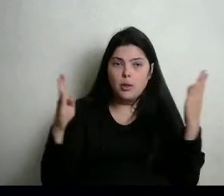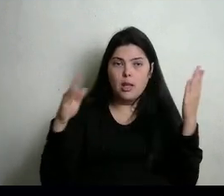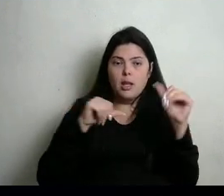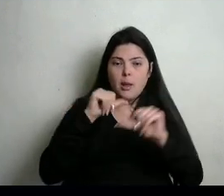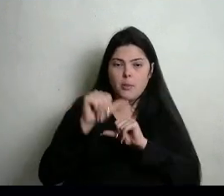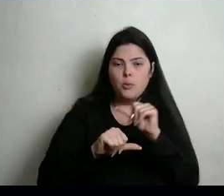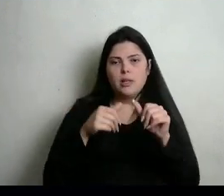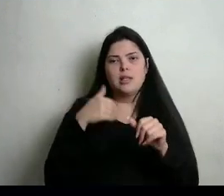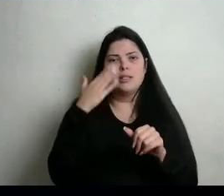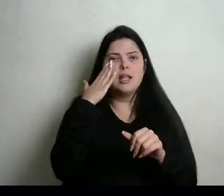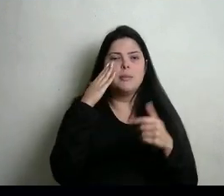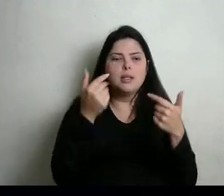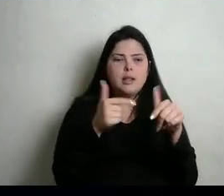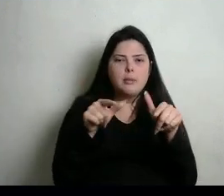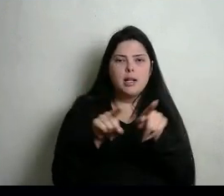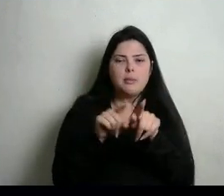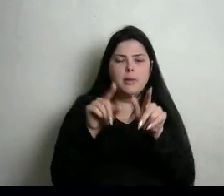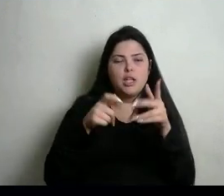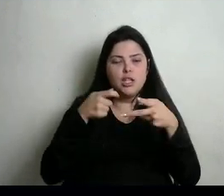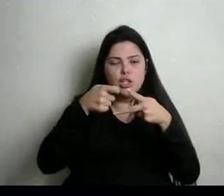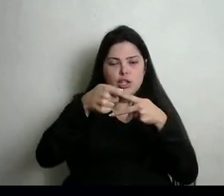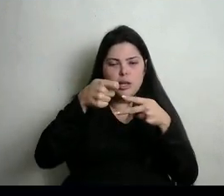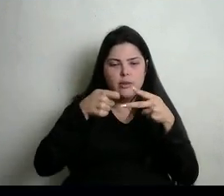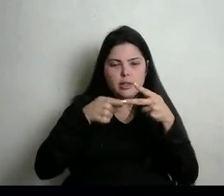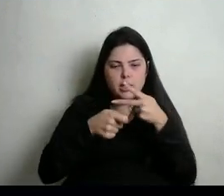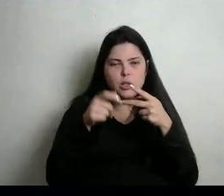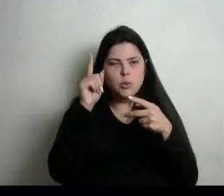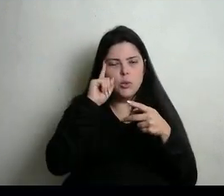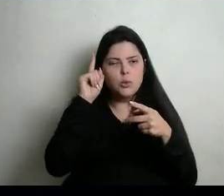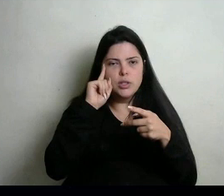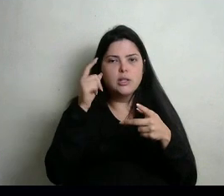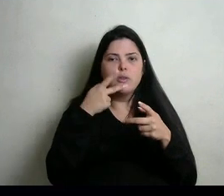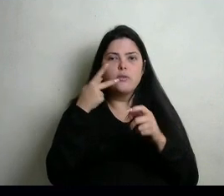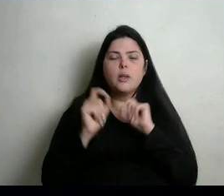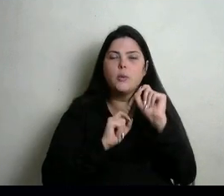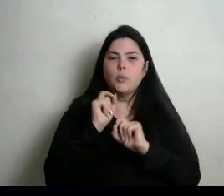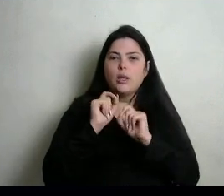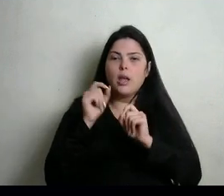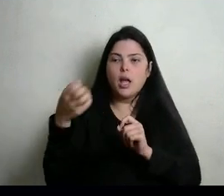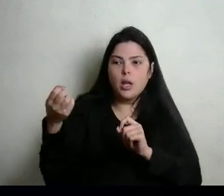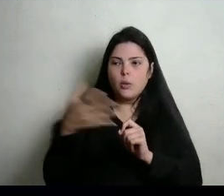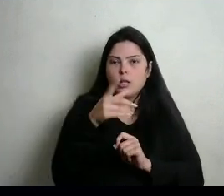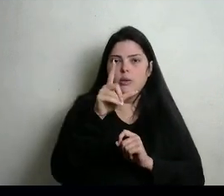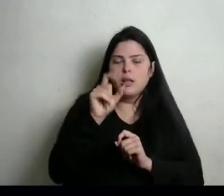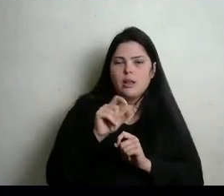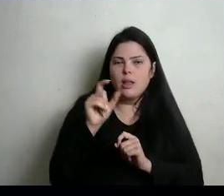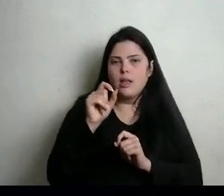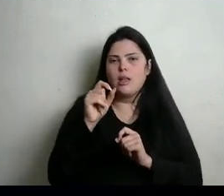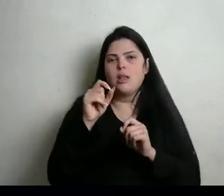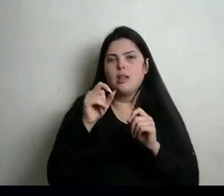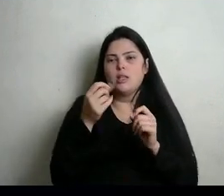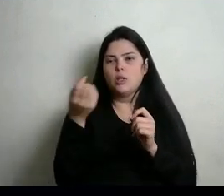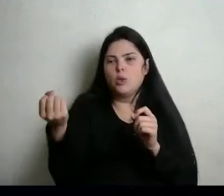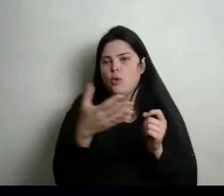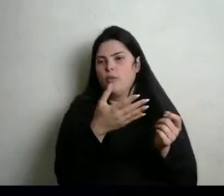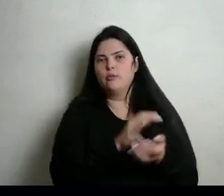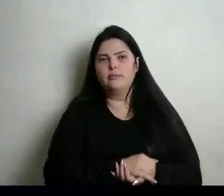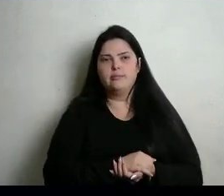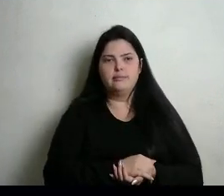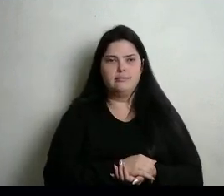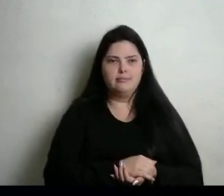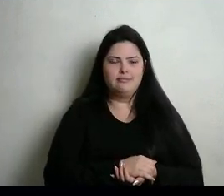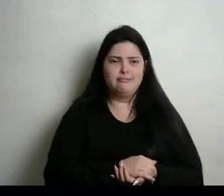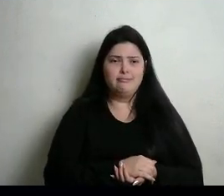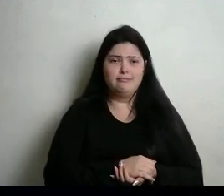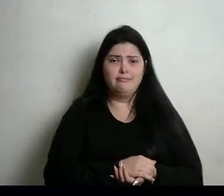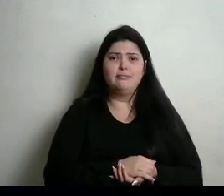com JavaScript e cada dia, cada minuto aqui eu estou falando já saiu umas 10 libs novas. A gente precisa